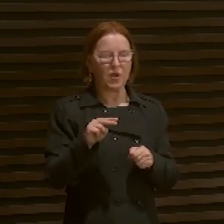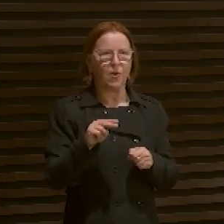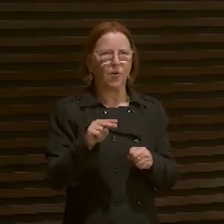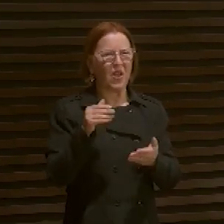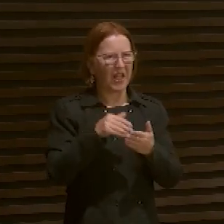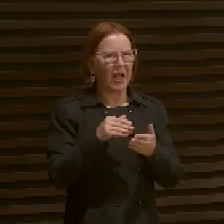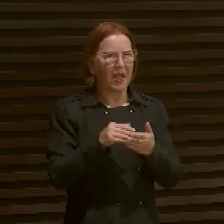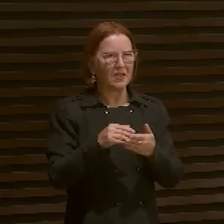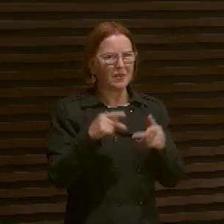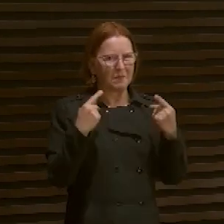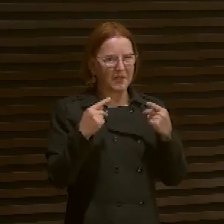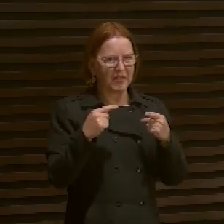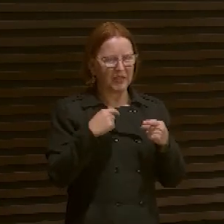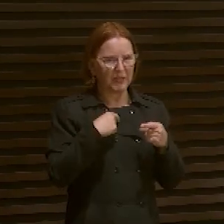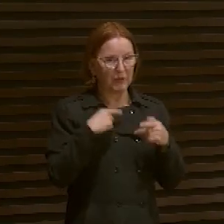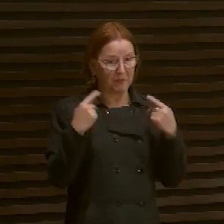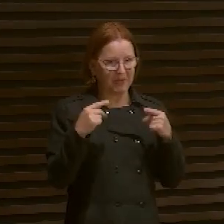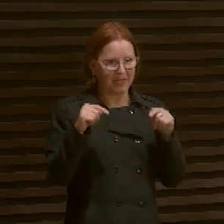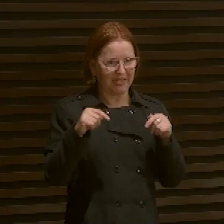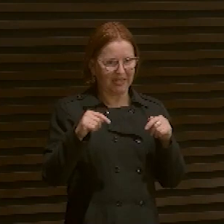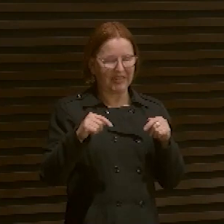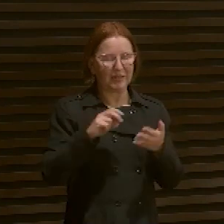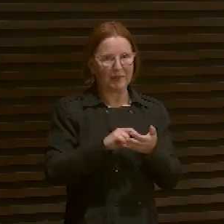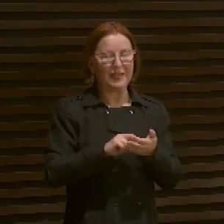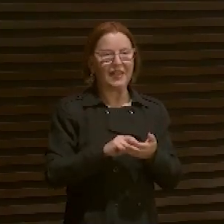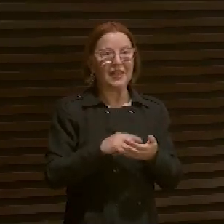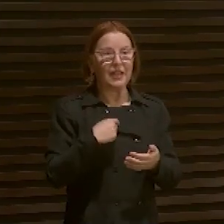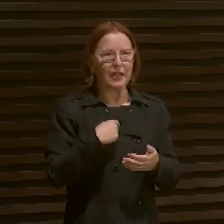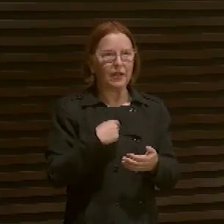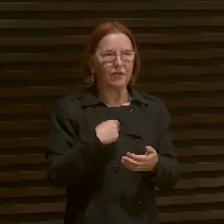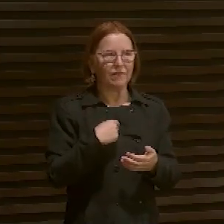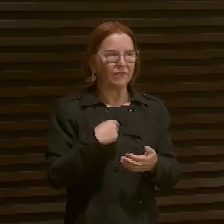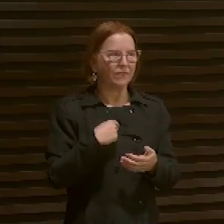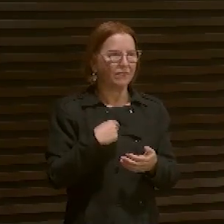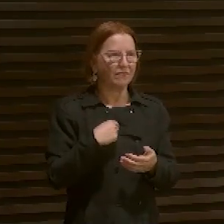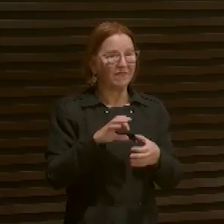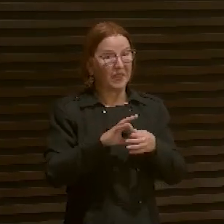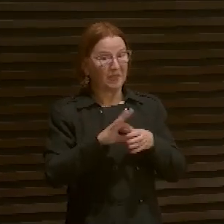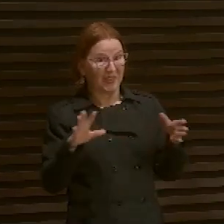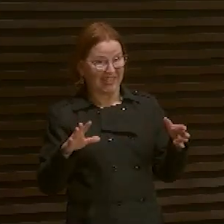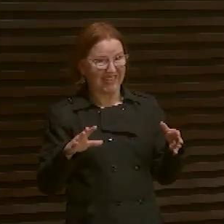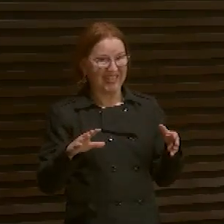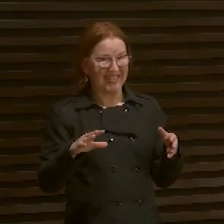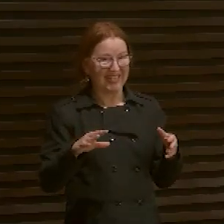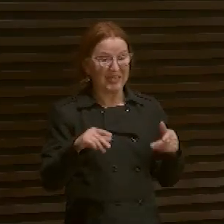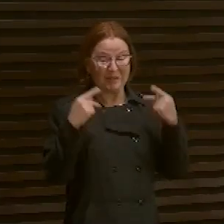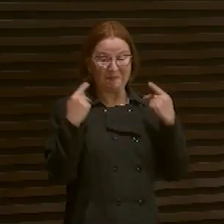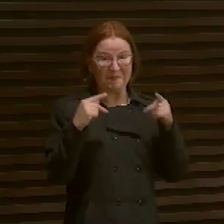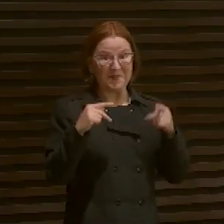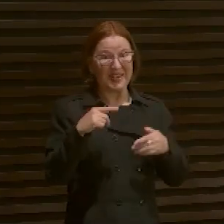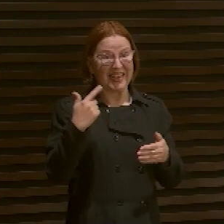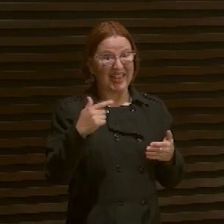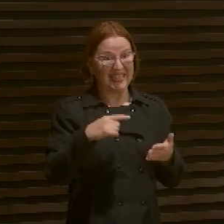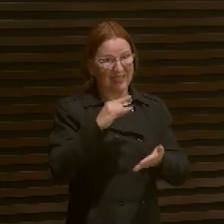no período da manhã. Eu me sinto mais à vontade em trabalhar com vocês aqui sem o boletim. Eu me sinto